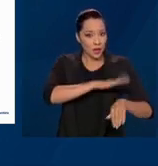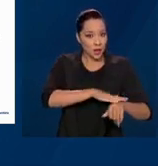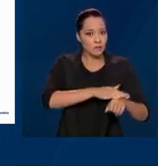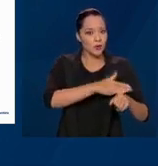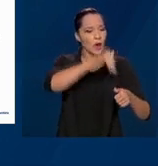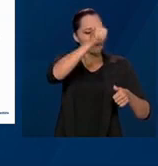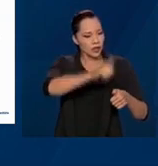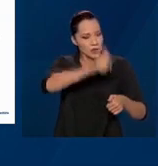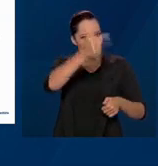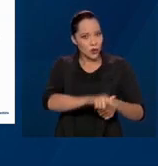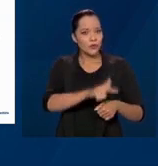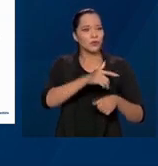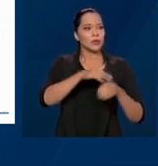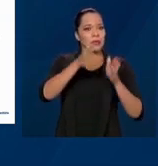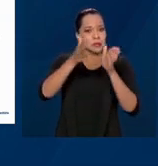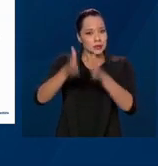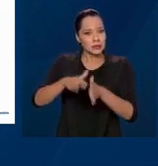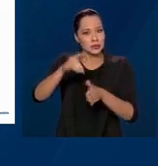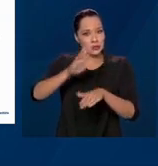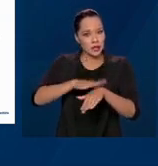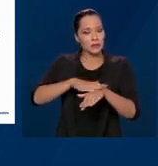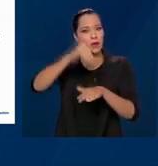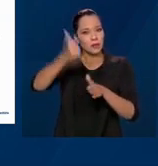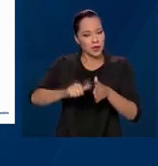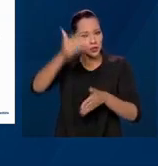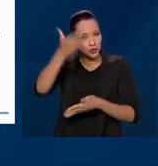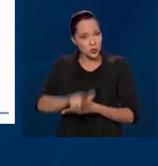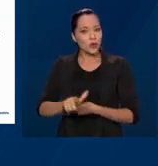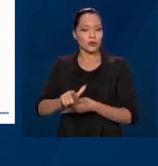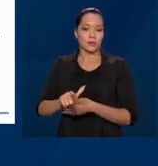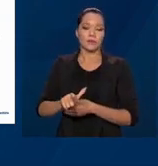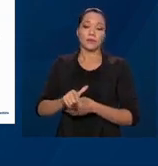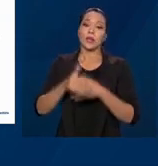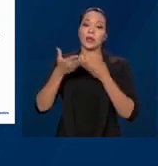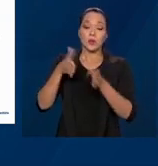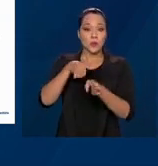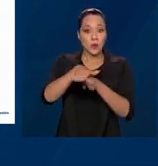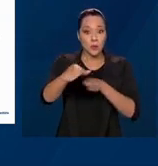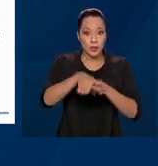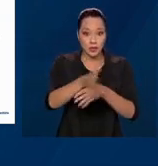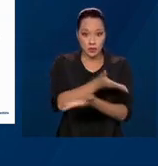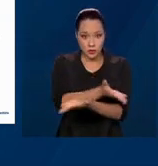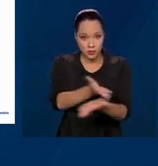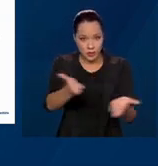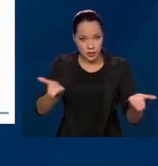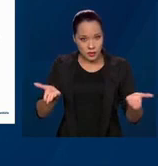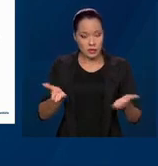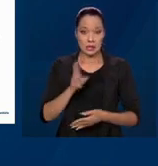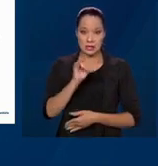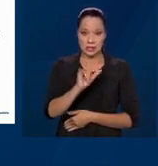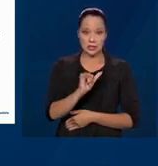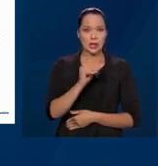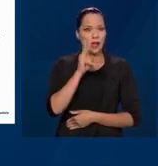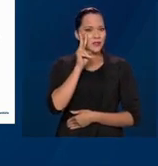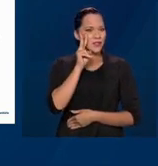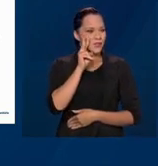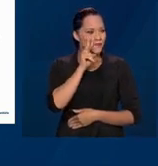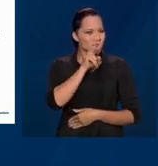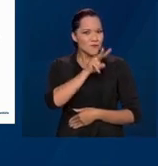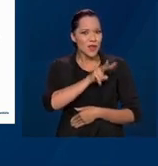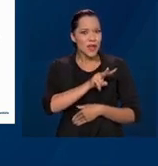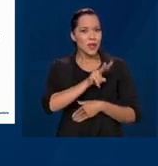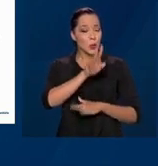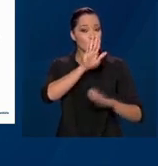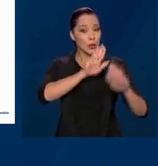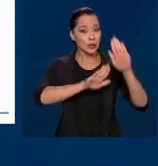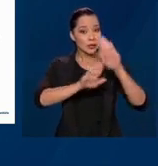gente precisa ter a nossa recomendação para os senhores é que, se a gente não olhar com muito